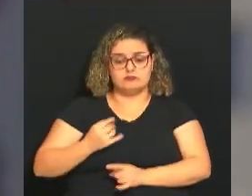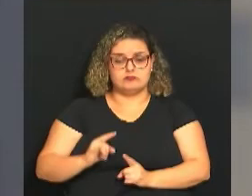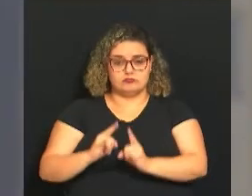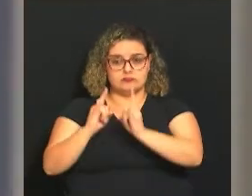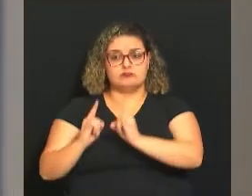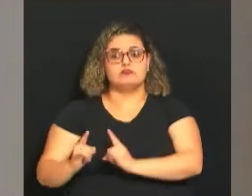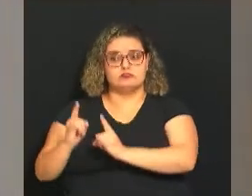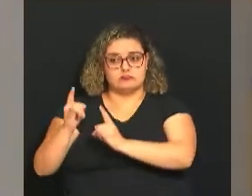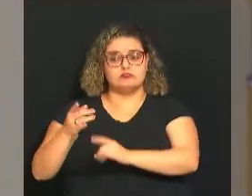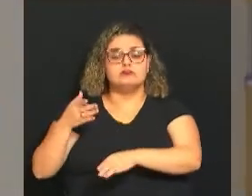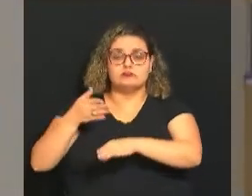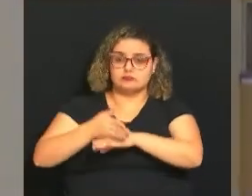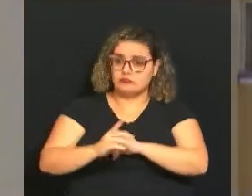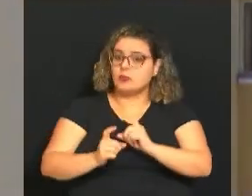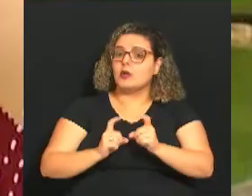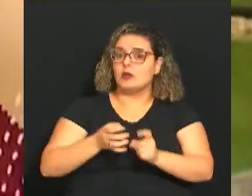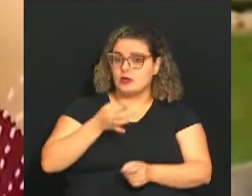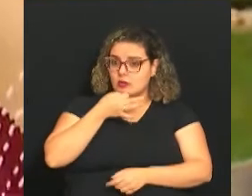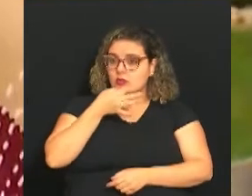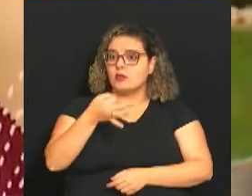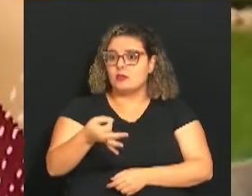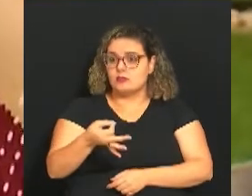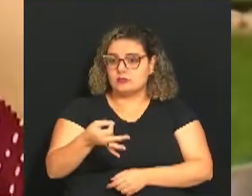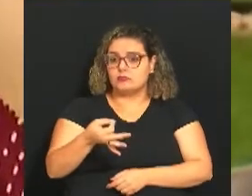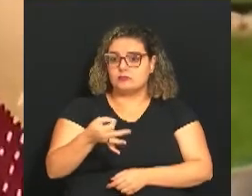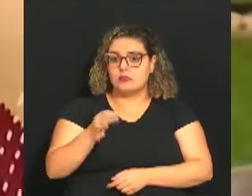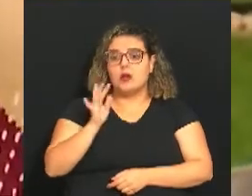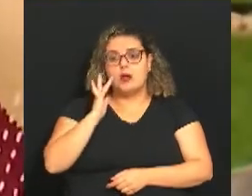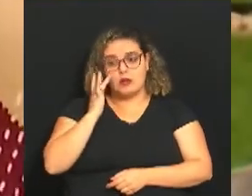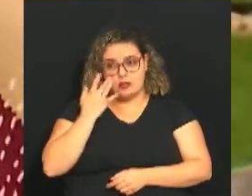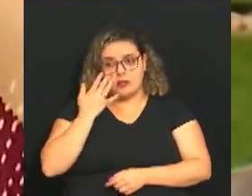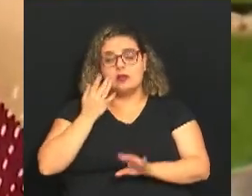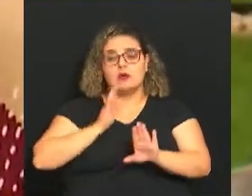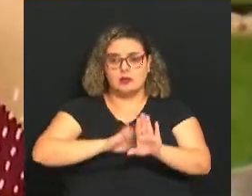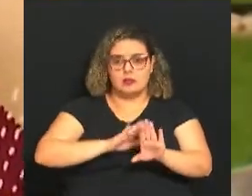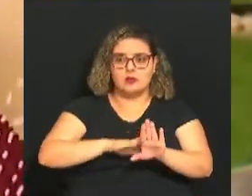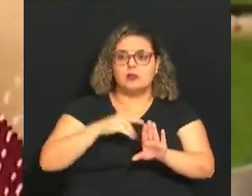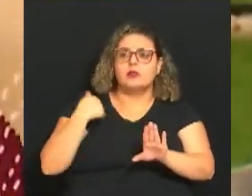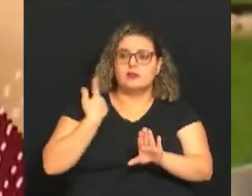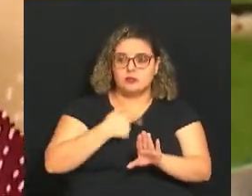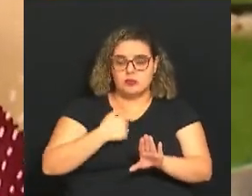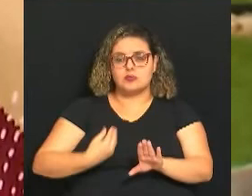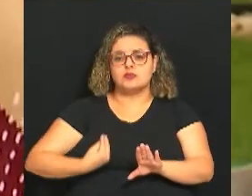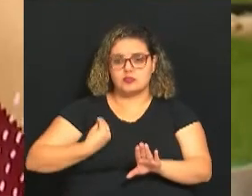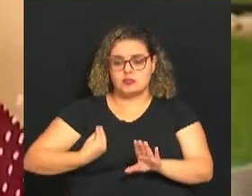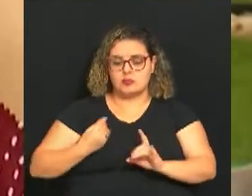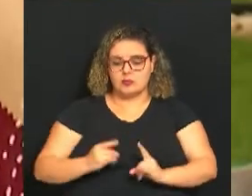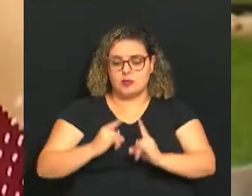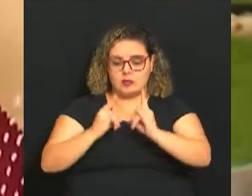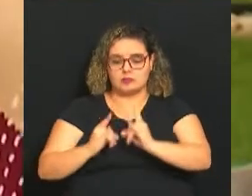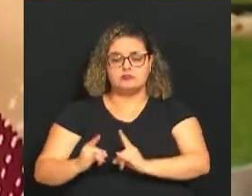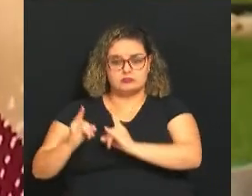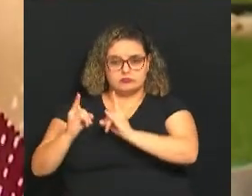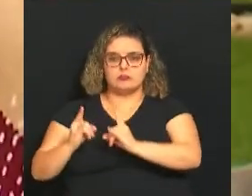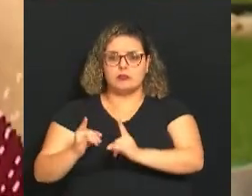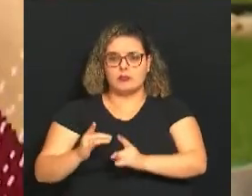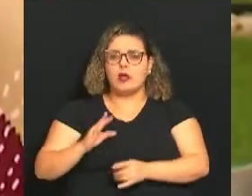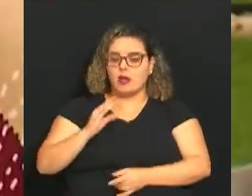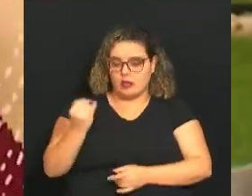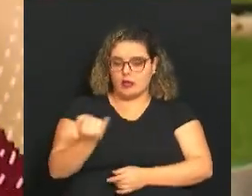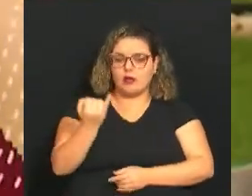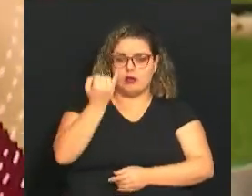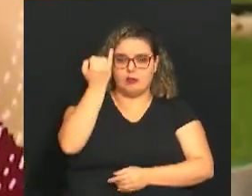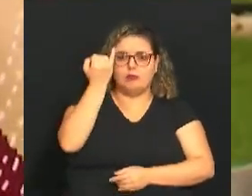reuniões e dar suas opiniões. Eu acho que a atuação da gente como morador, ela é essencial. né? Eu